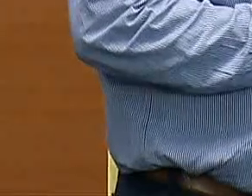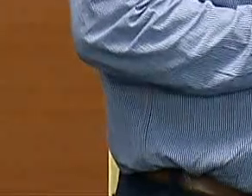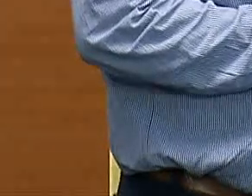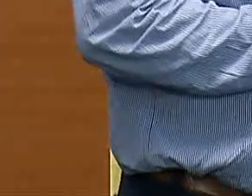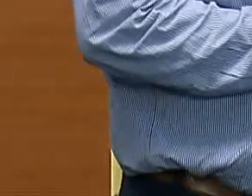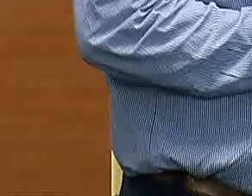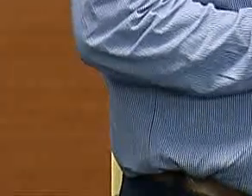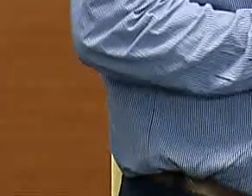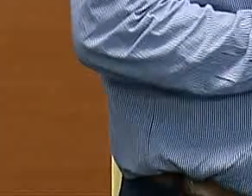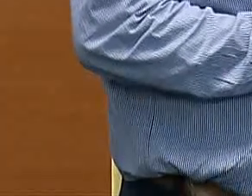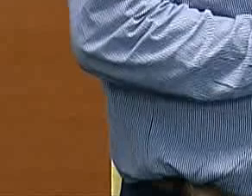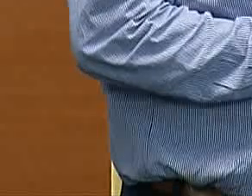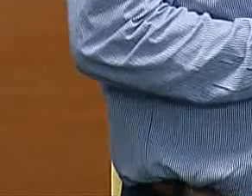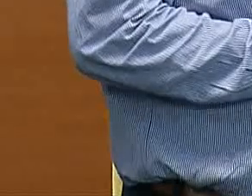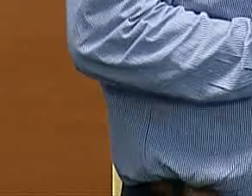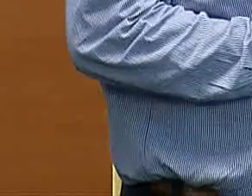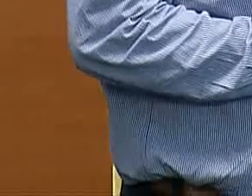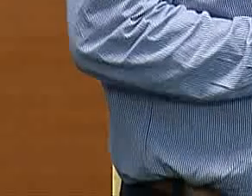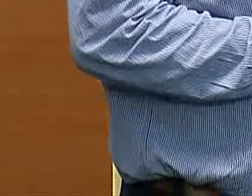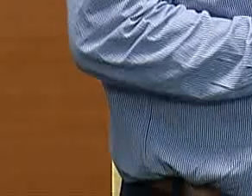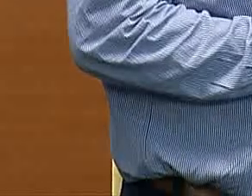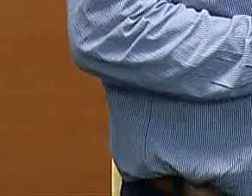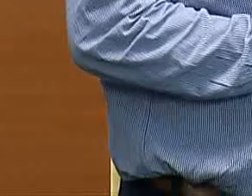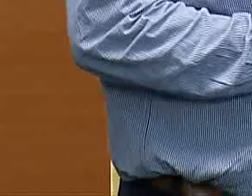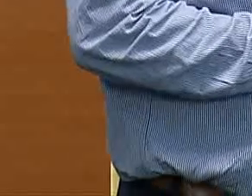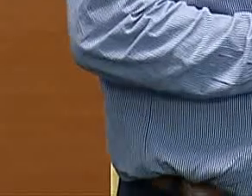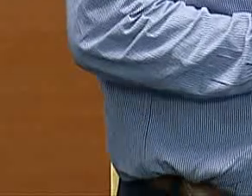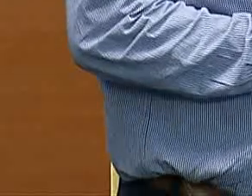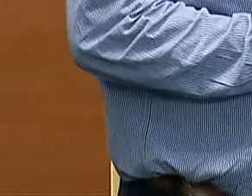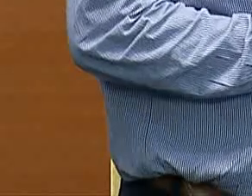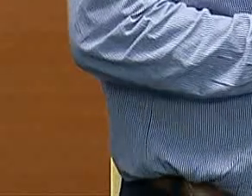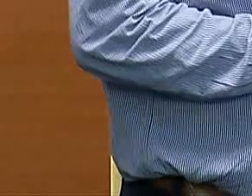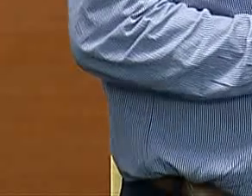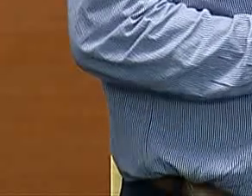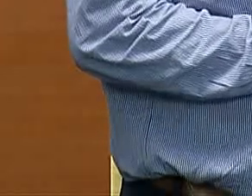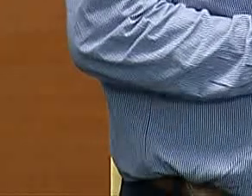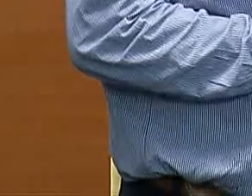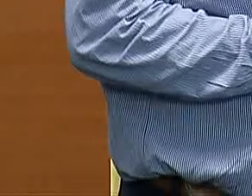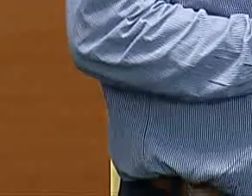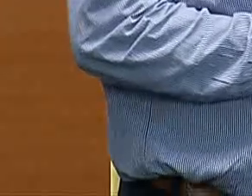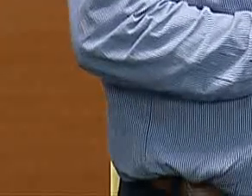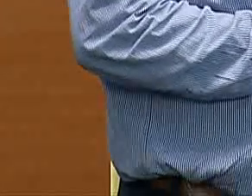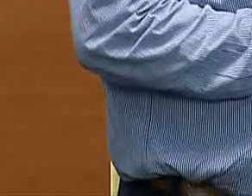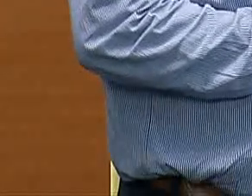hoje está na Secretaria de Governo, né, Rômulo? Rômulo é um grande companheiro, uma pessoa